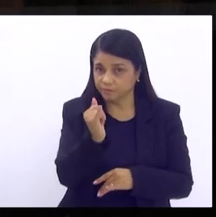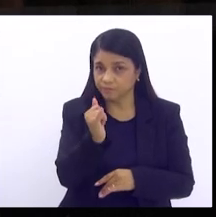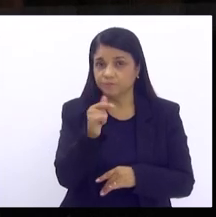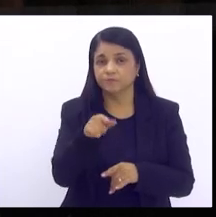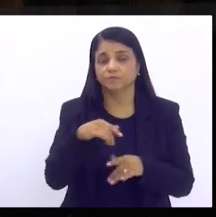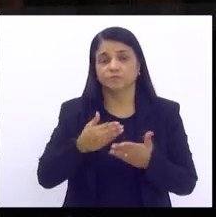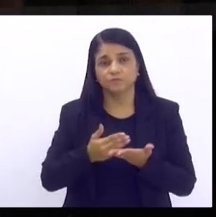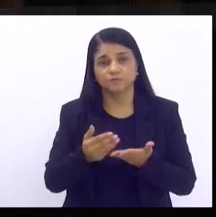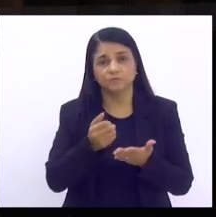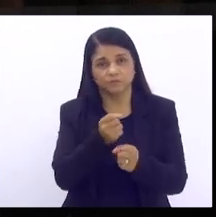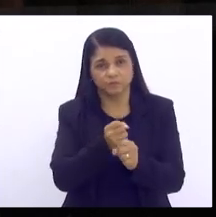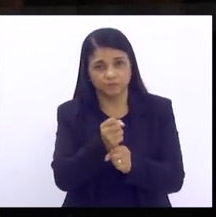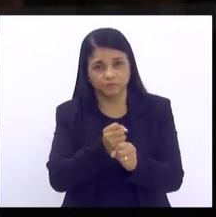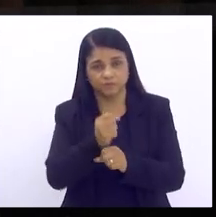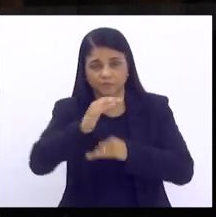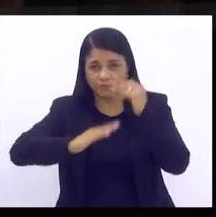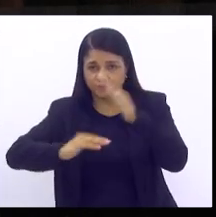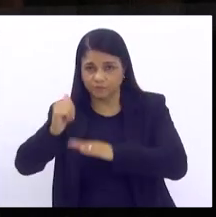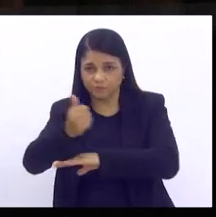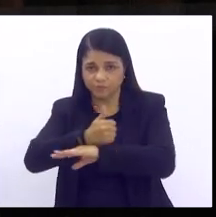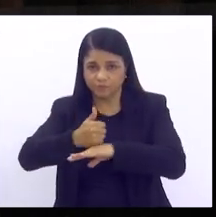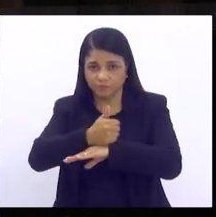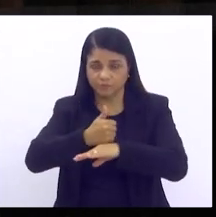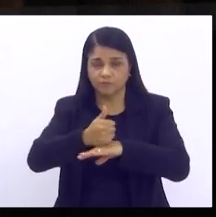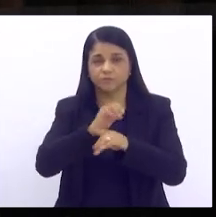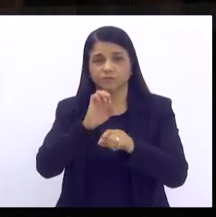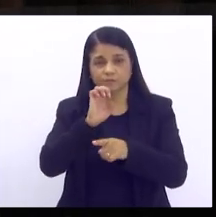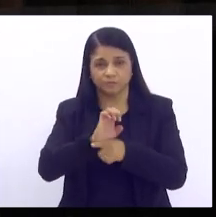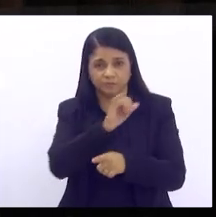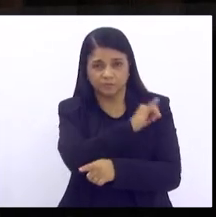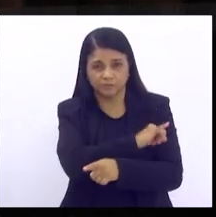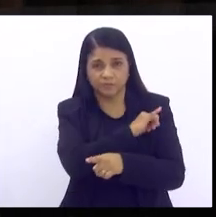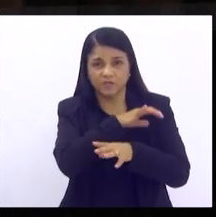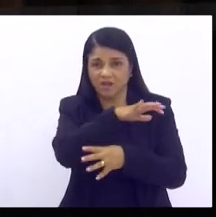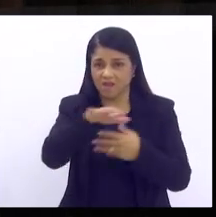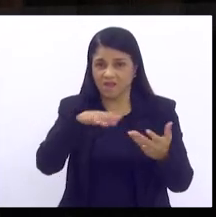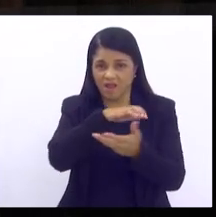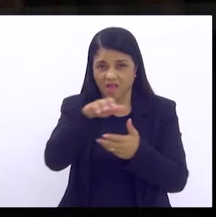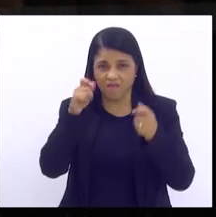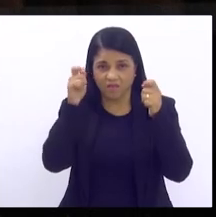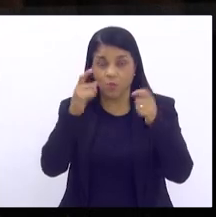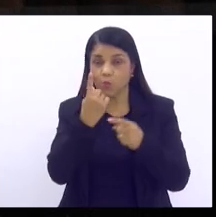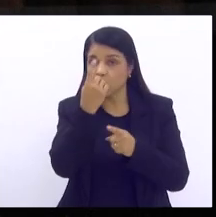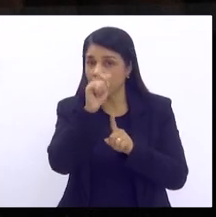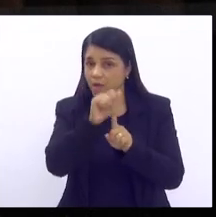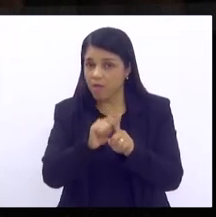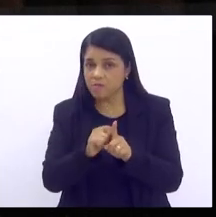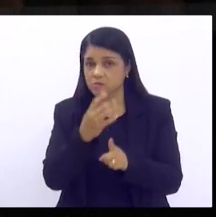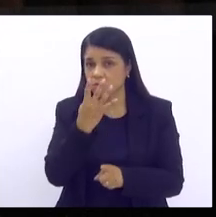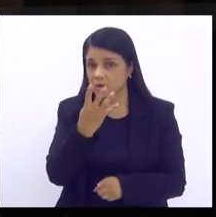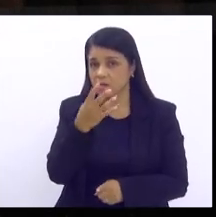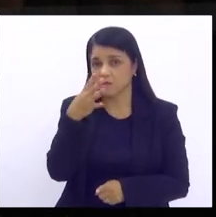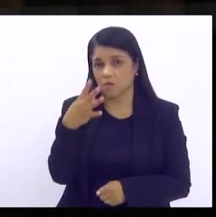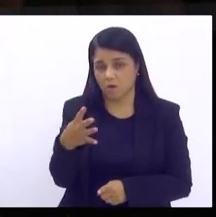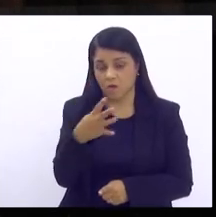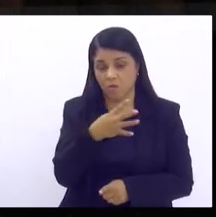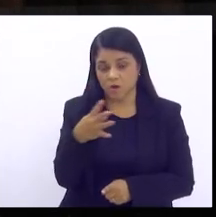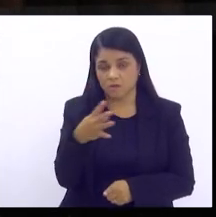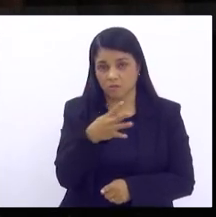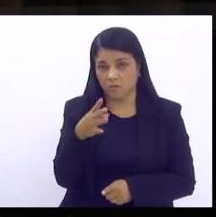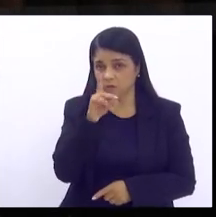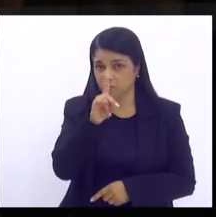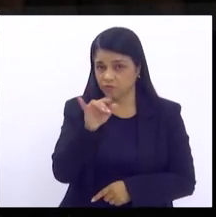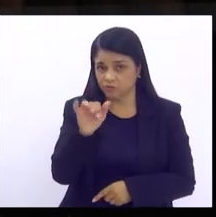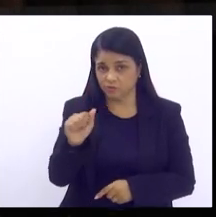desde o início desse ano, os profissionais da rede estadual estiveram em greve por mais de um mês, por 44 dias